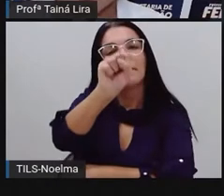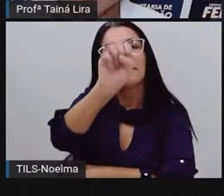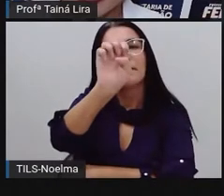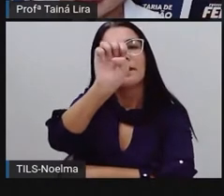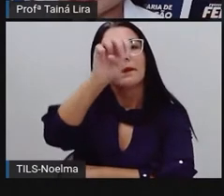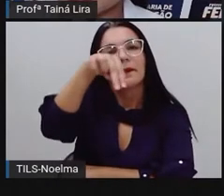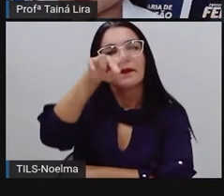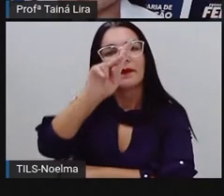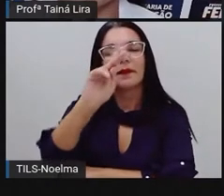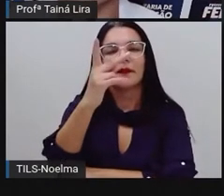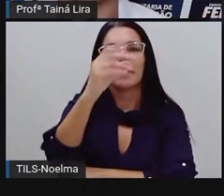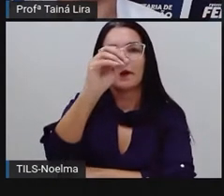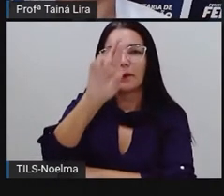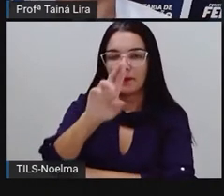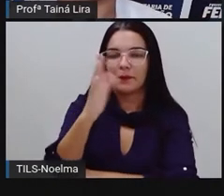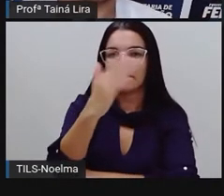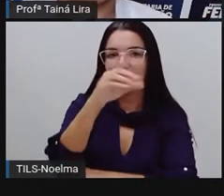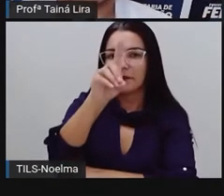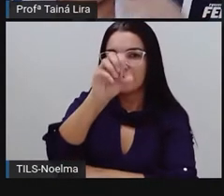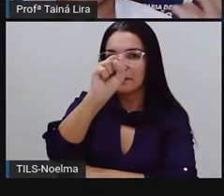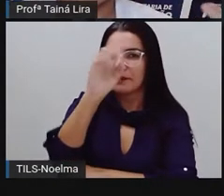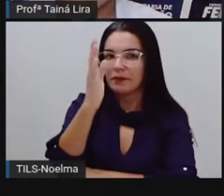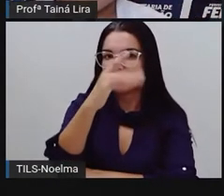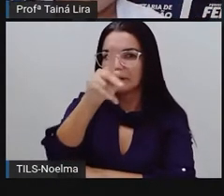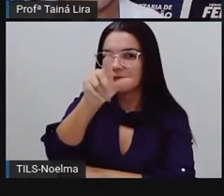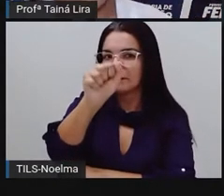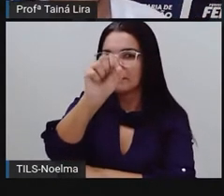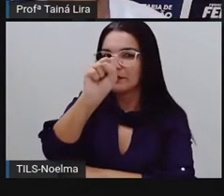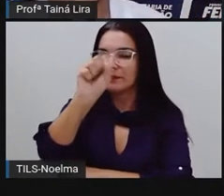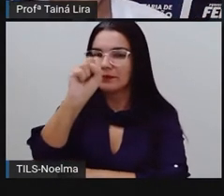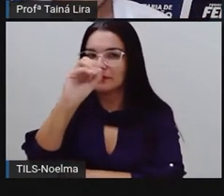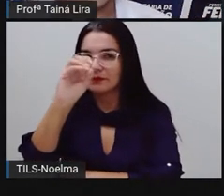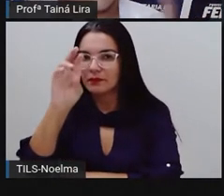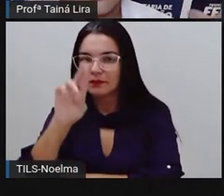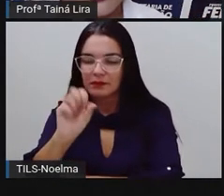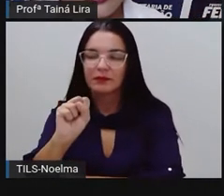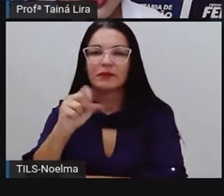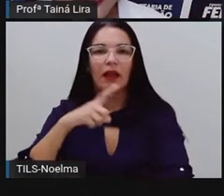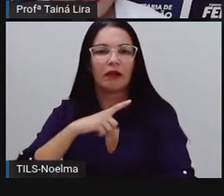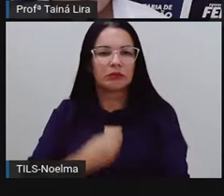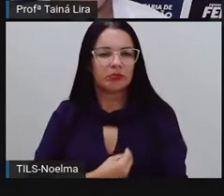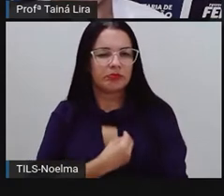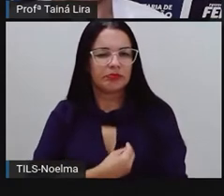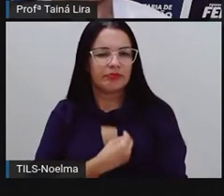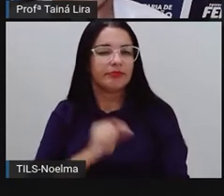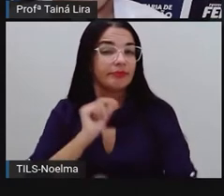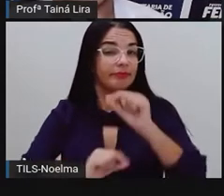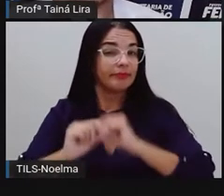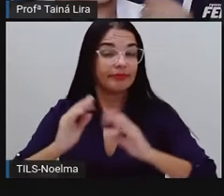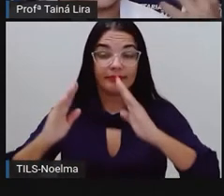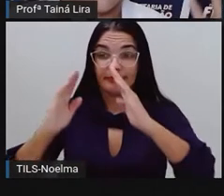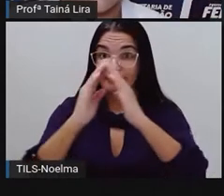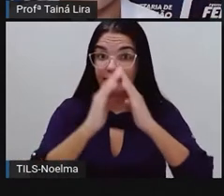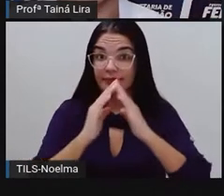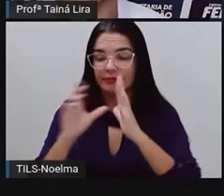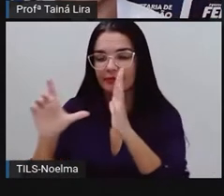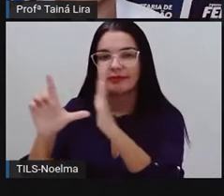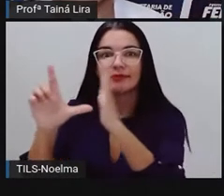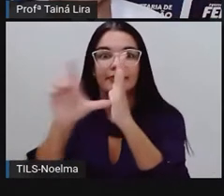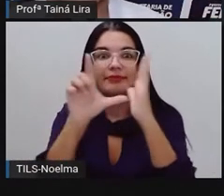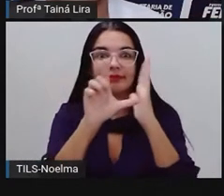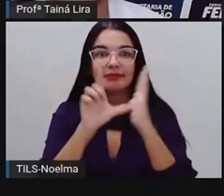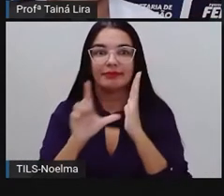mais movimentadas de Feira de Santana tem muita presença aí de casas comerciais na verdade de